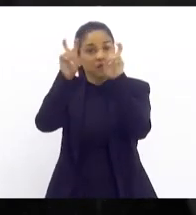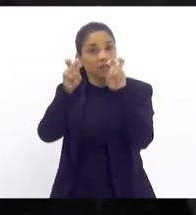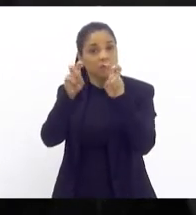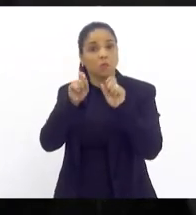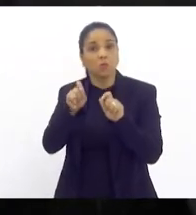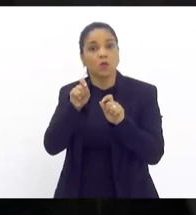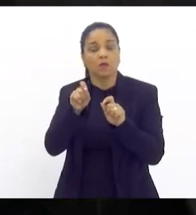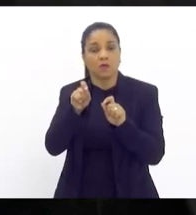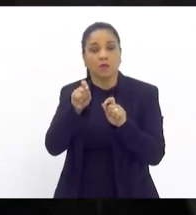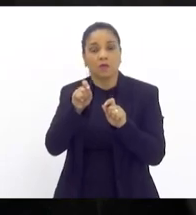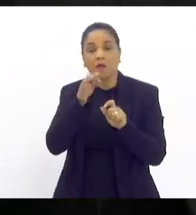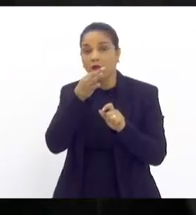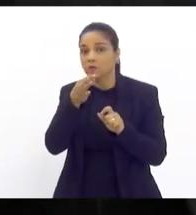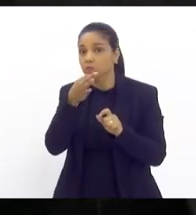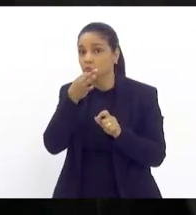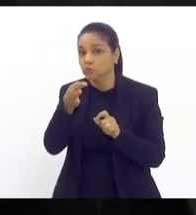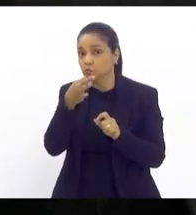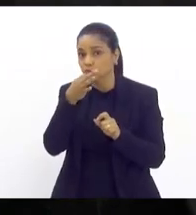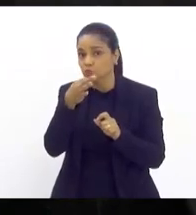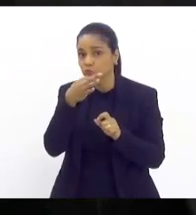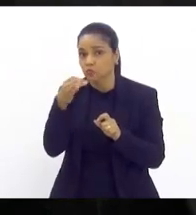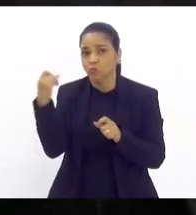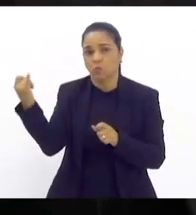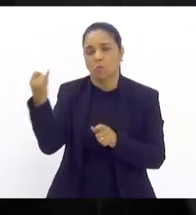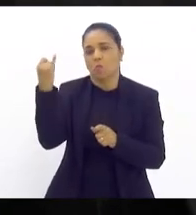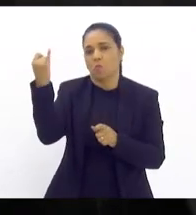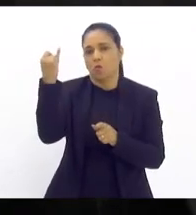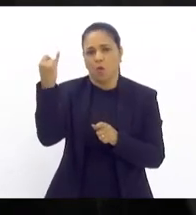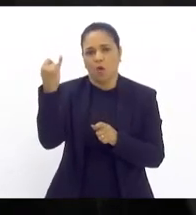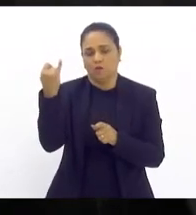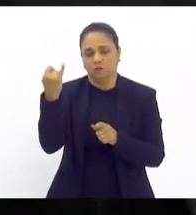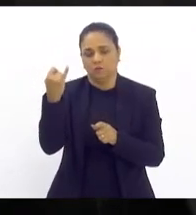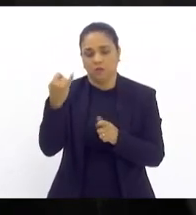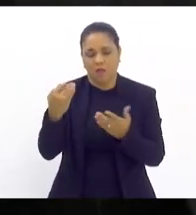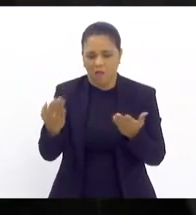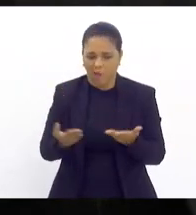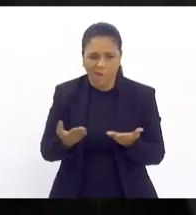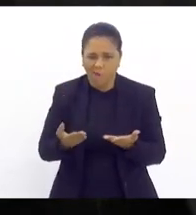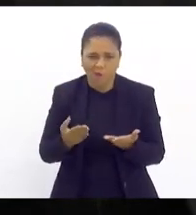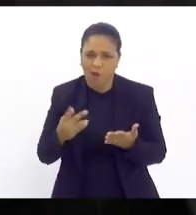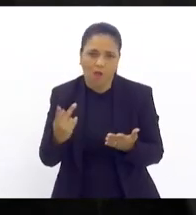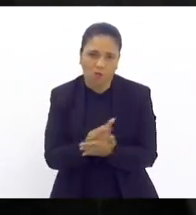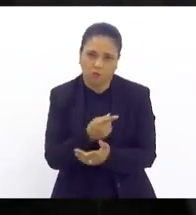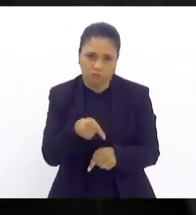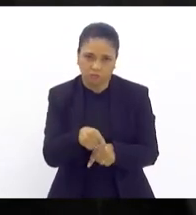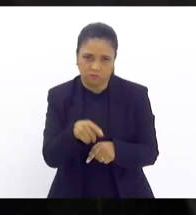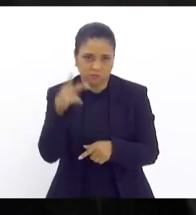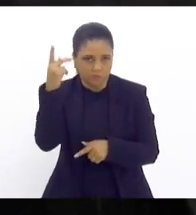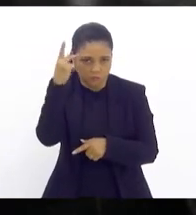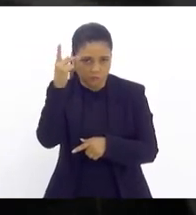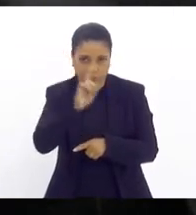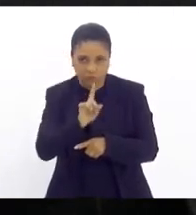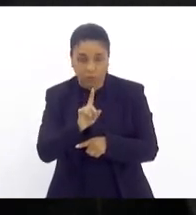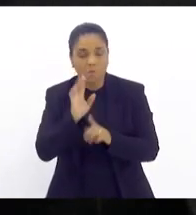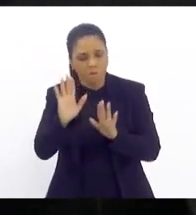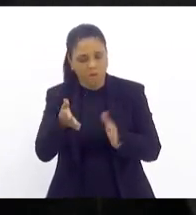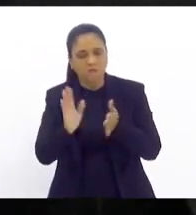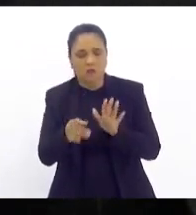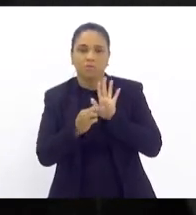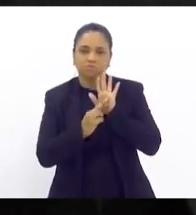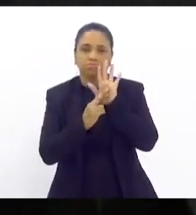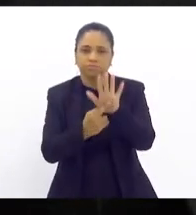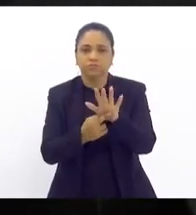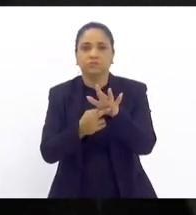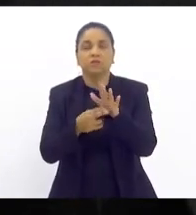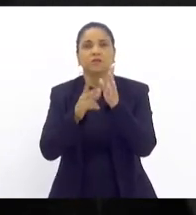é muito atual recente não hoje agora pelo ocorrido mas que já vem sinalizando inclusive como foi trazido aqui pelo